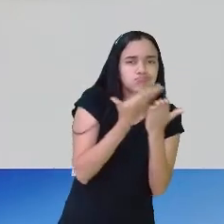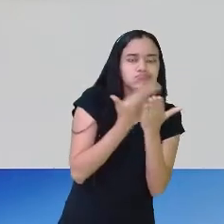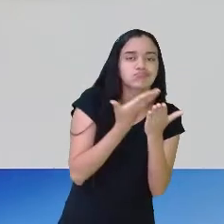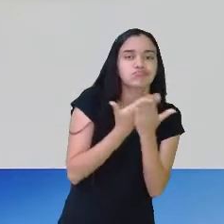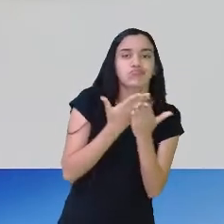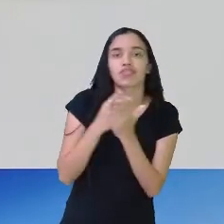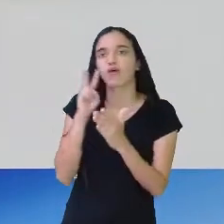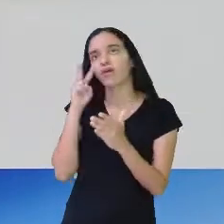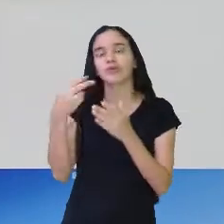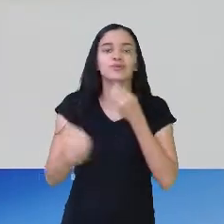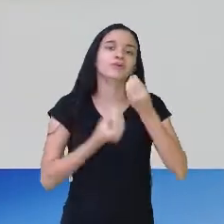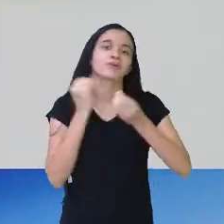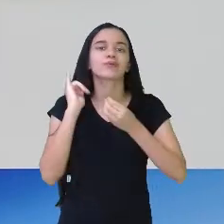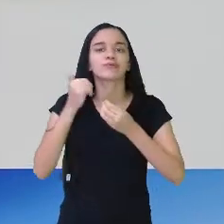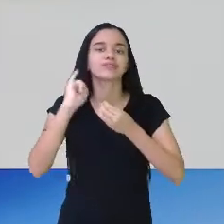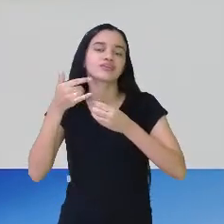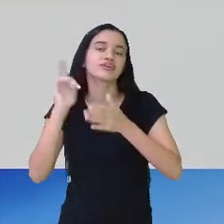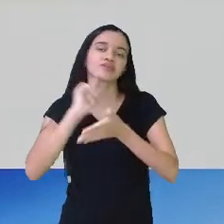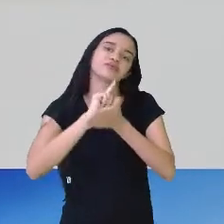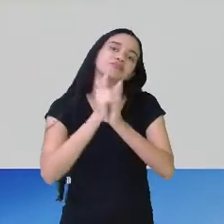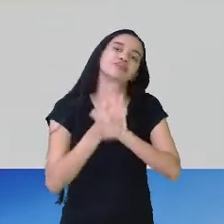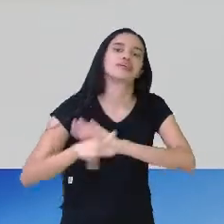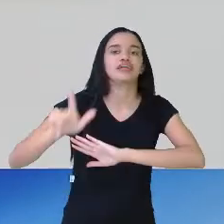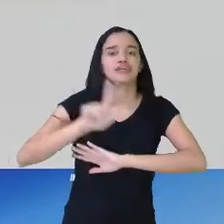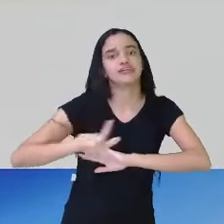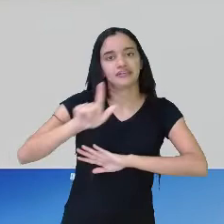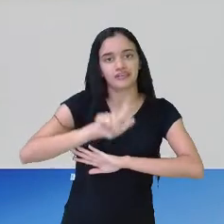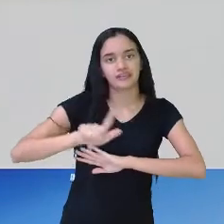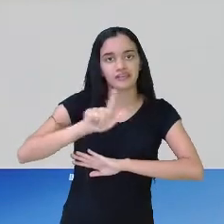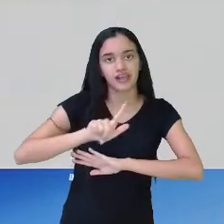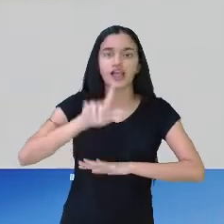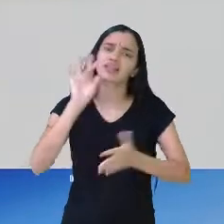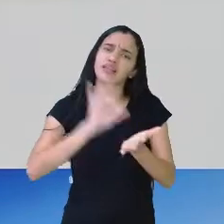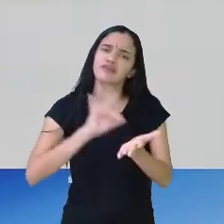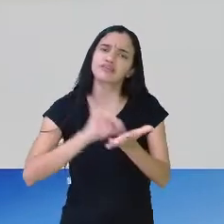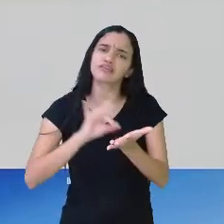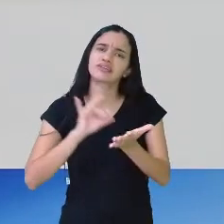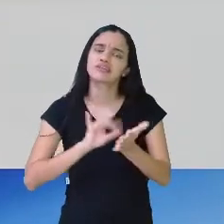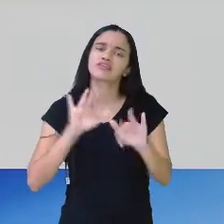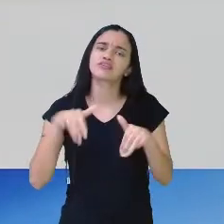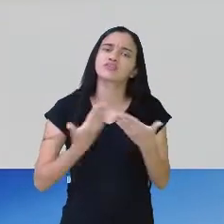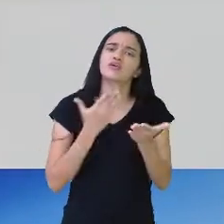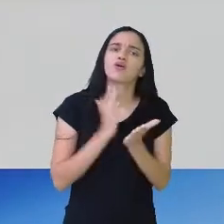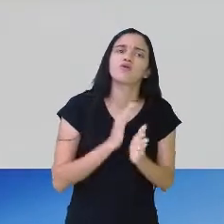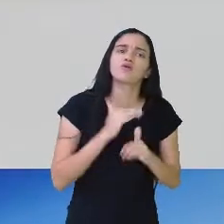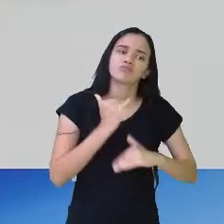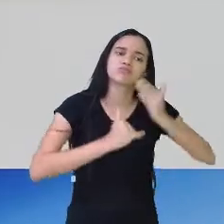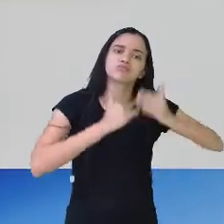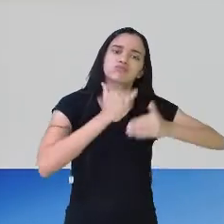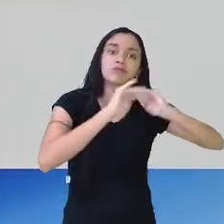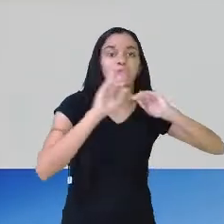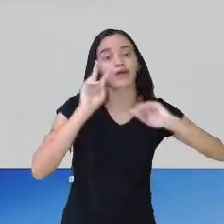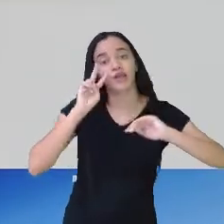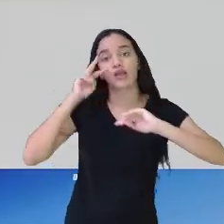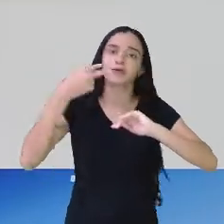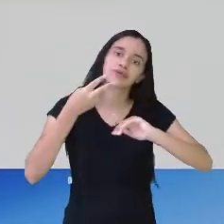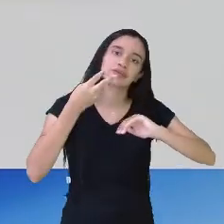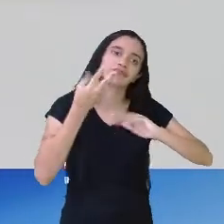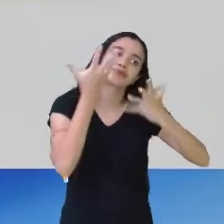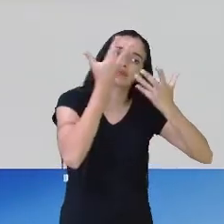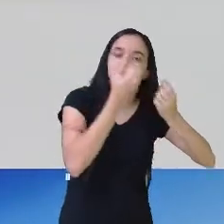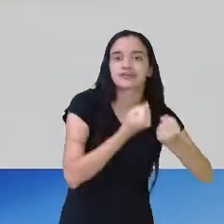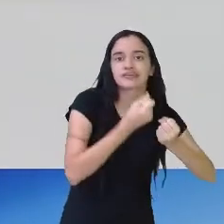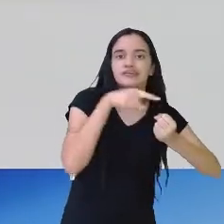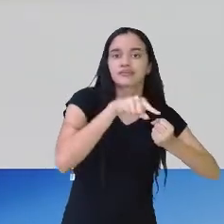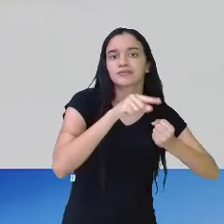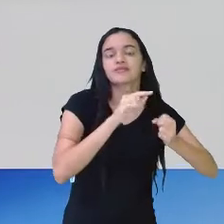o mini-conto como um gênero literário, na verdade a gente está caminhando para um reconhecimento, uma aceitação